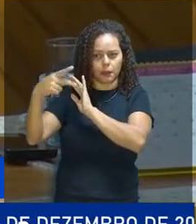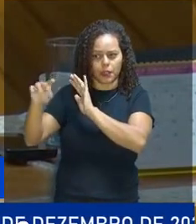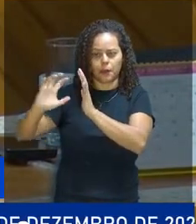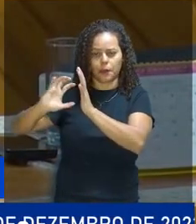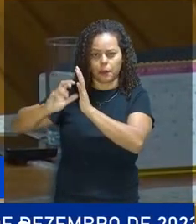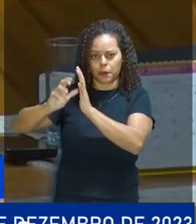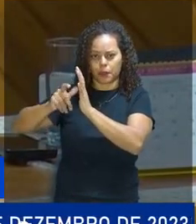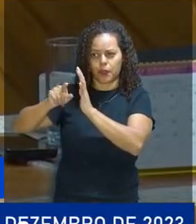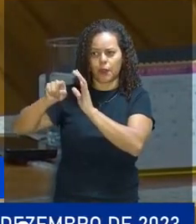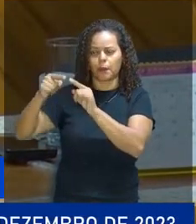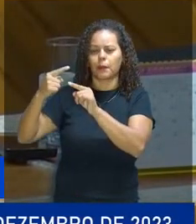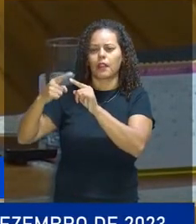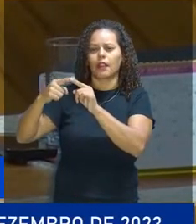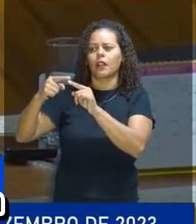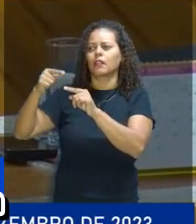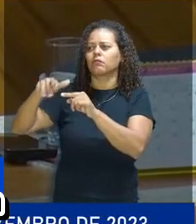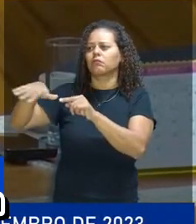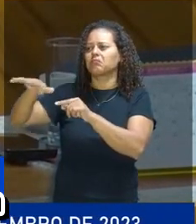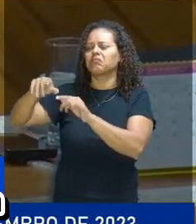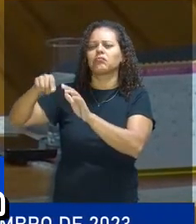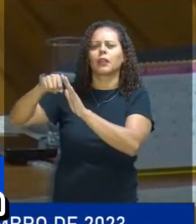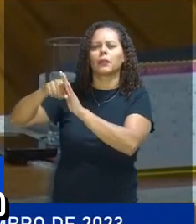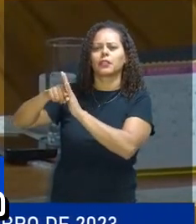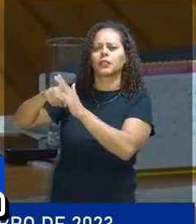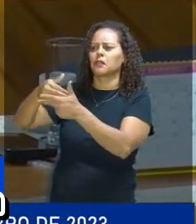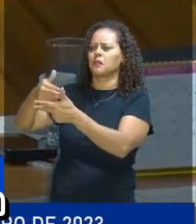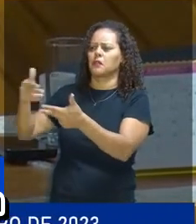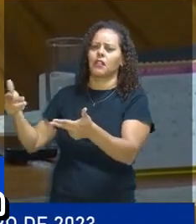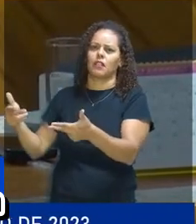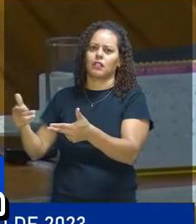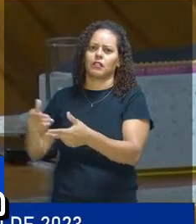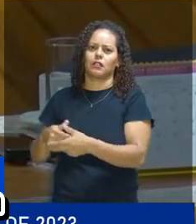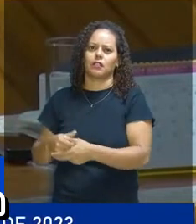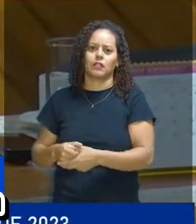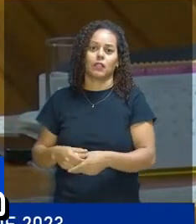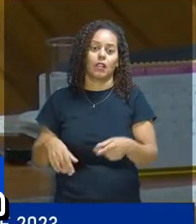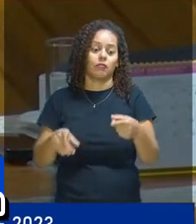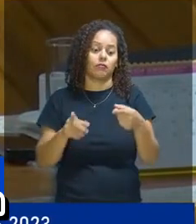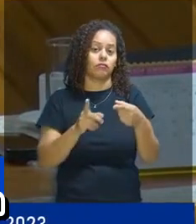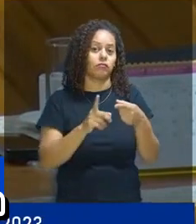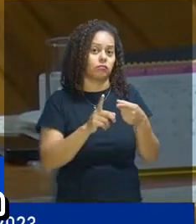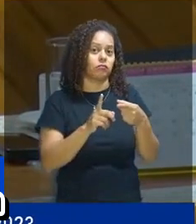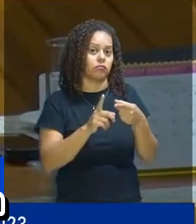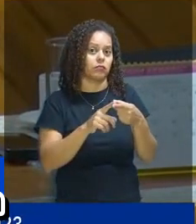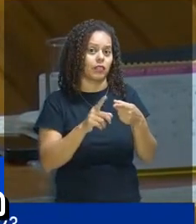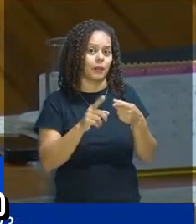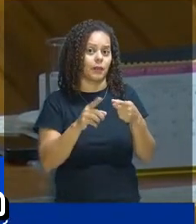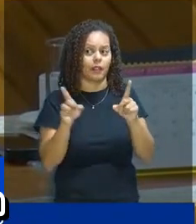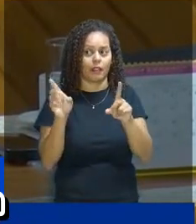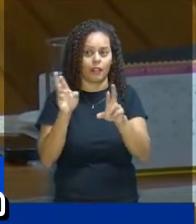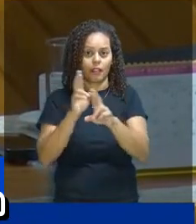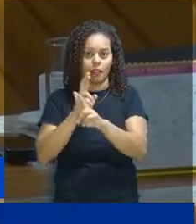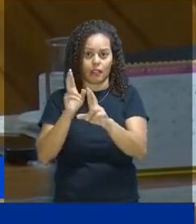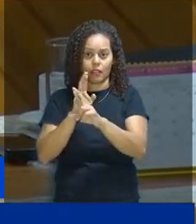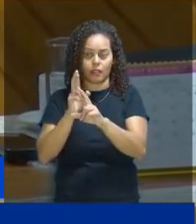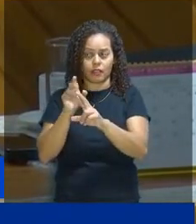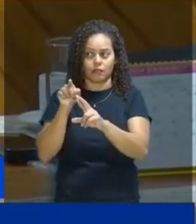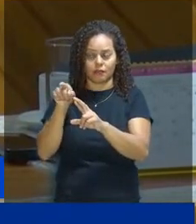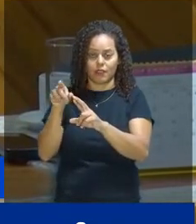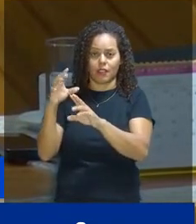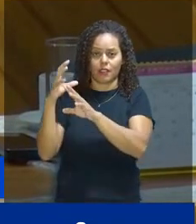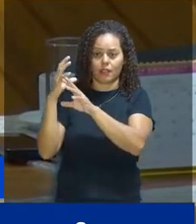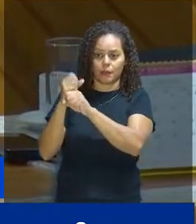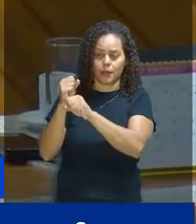e realização de pesquisas. Então, são duas situações diversas. A primeira delas, em relação aos serviços contábeis,